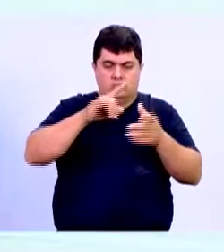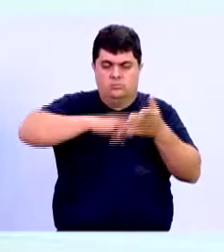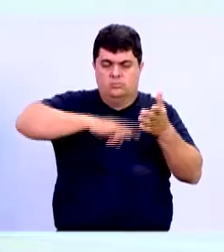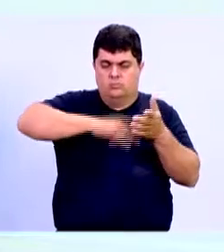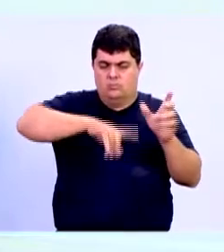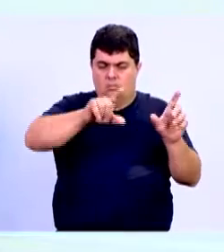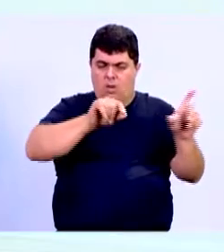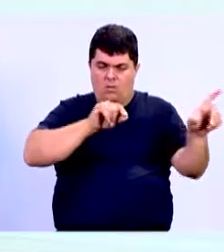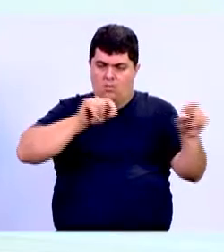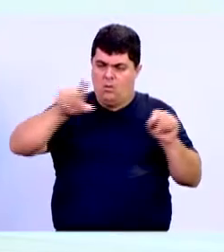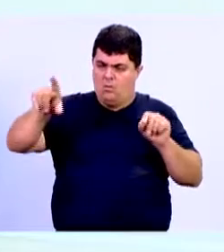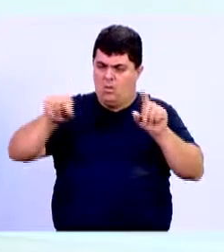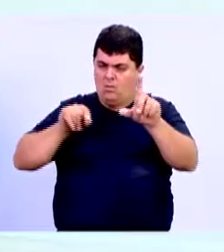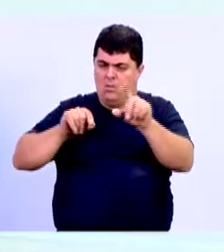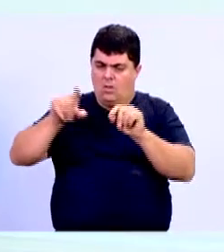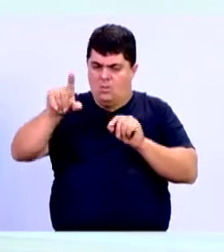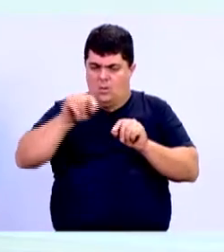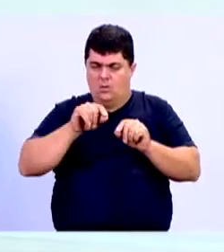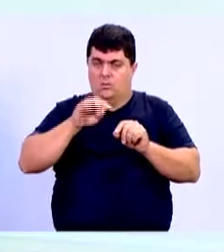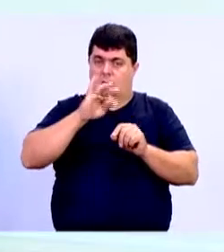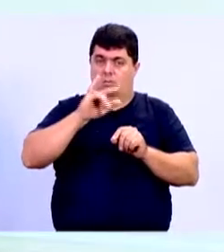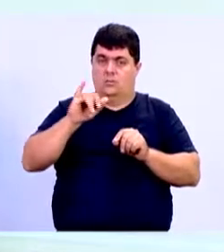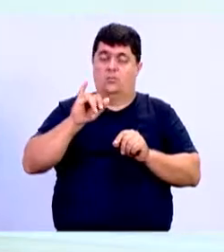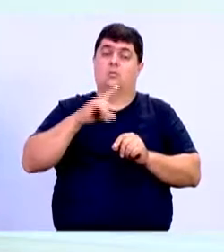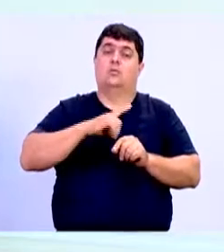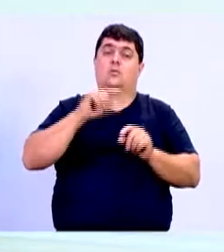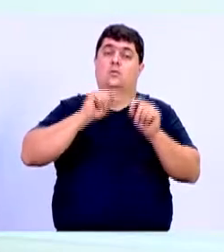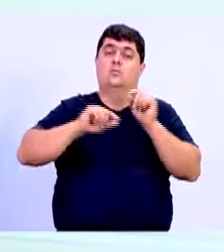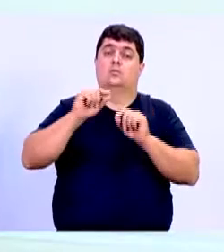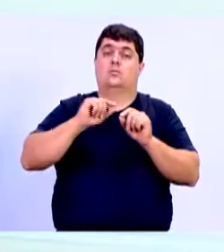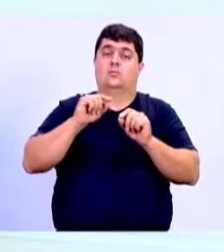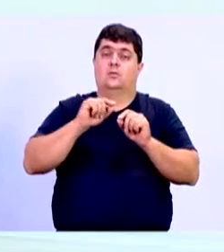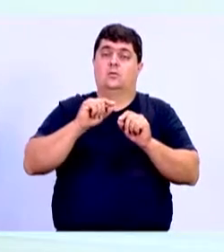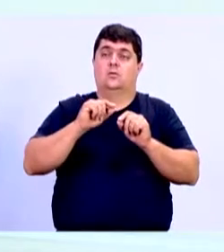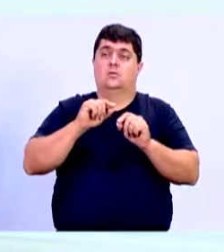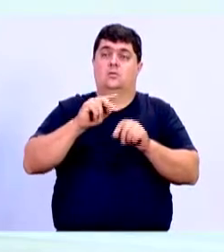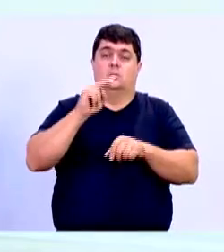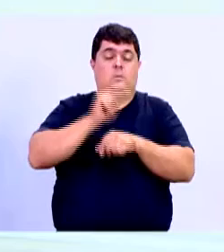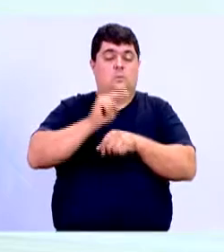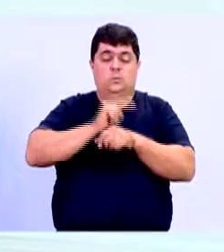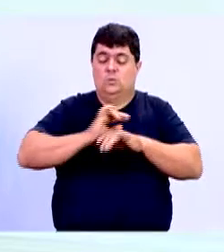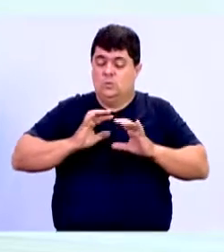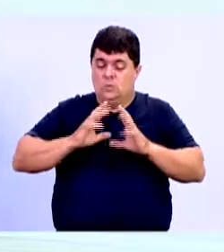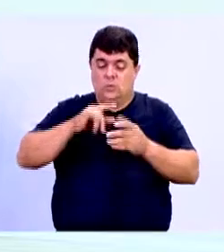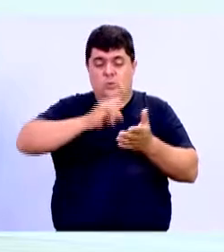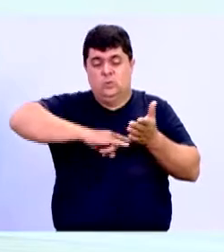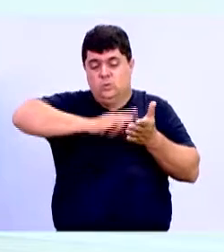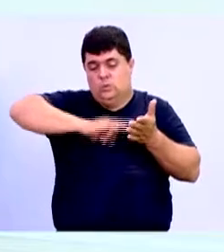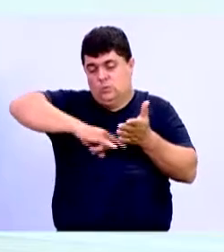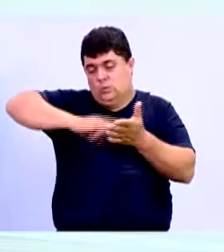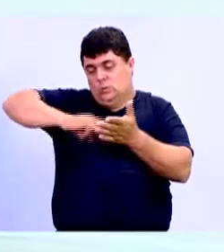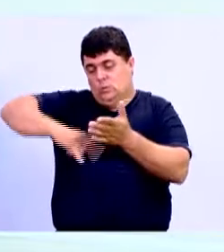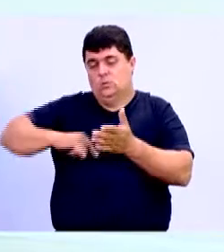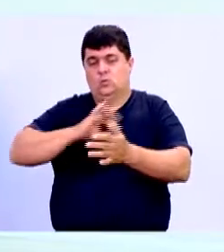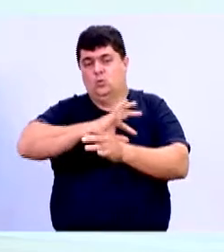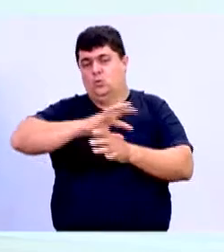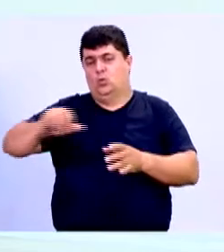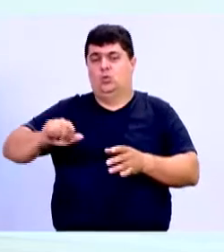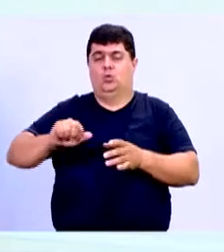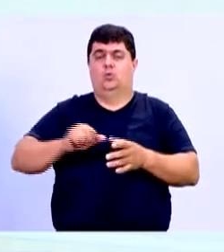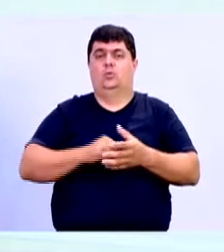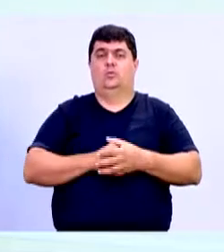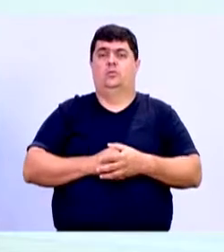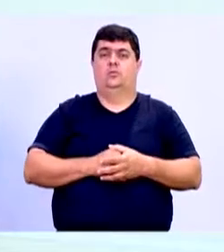serem avaliados. E com o advento da TI, a auditoria passa a ser feita em 100% da informação. Então, porque quando